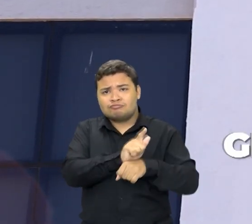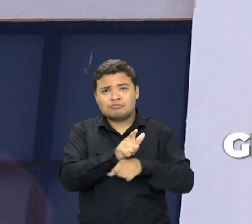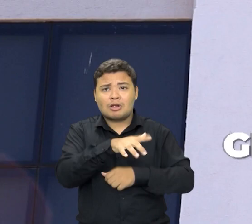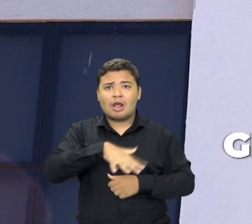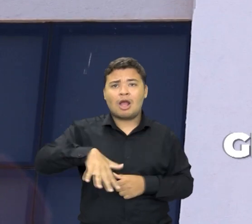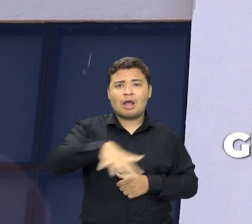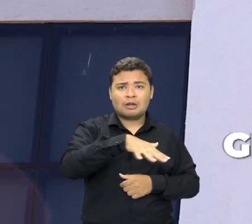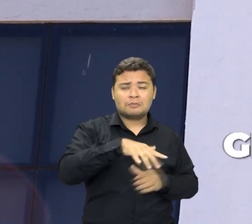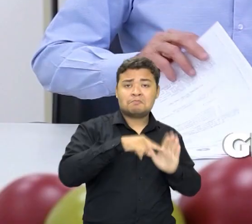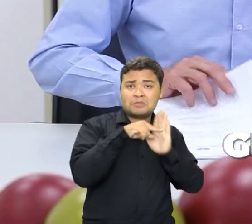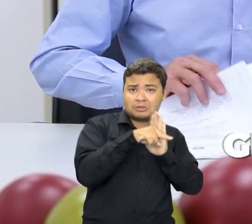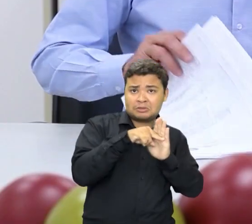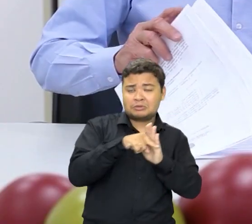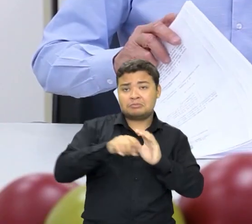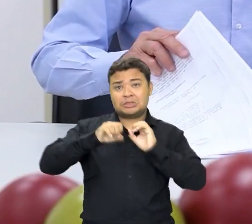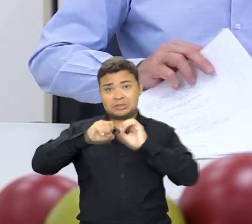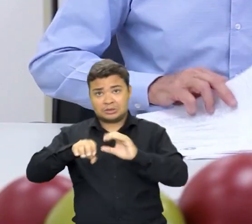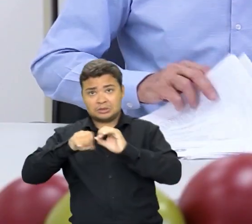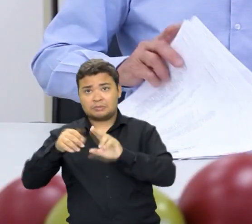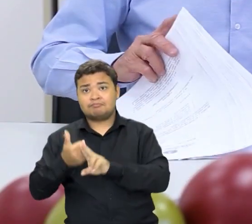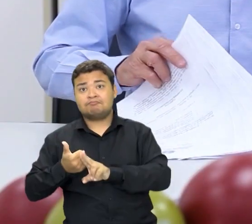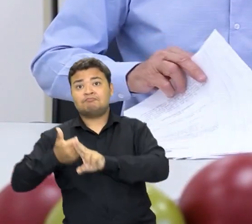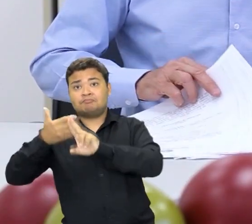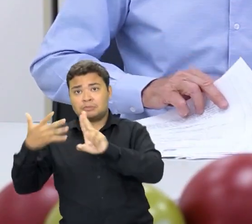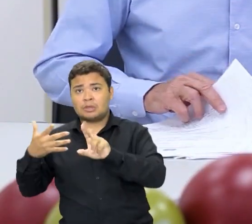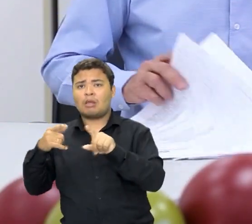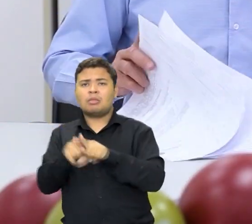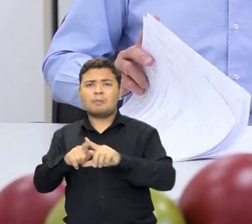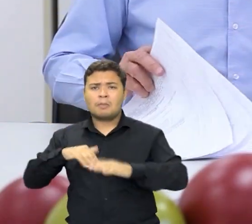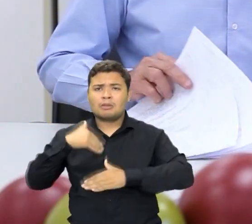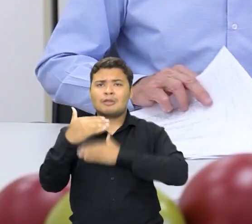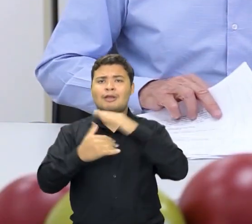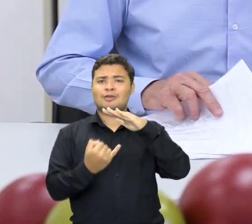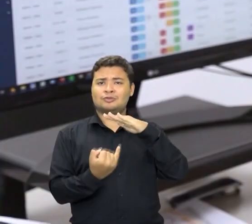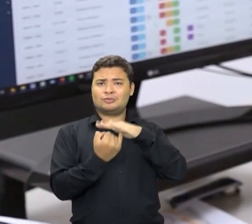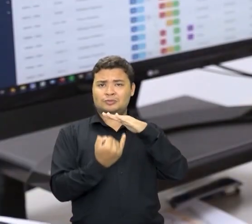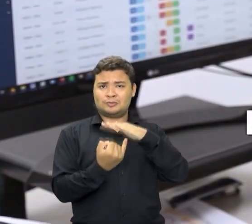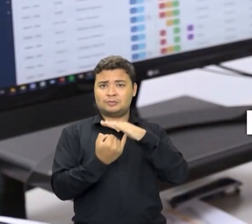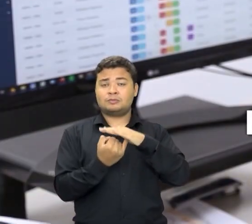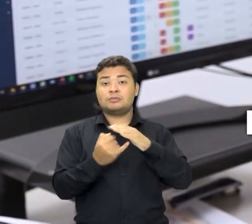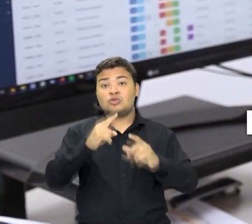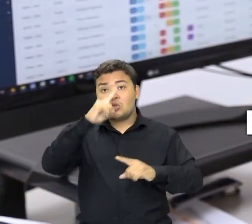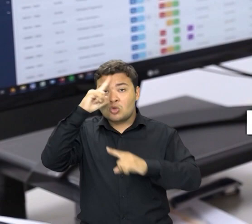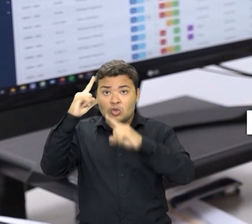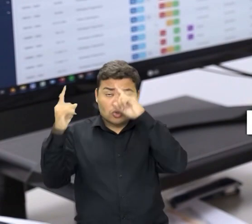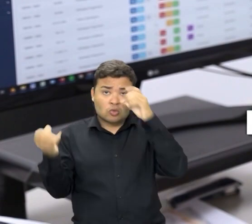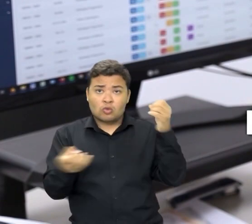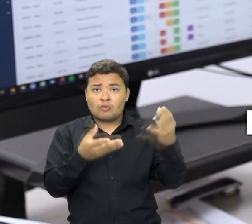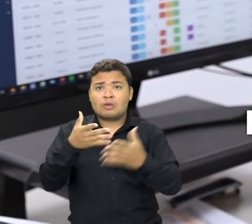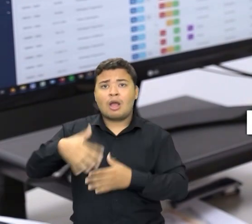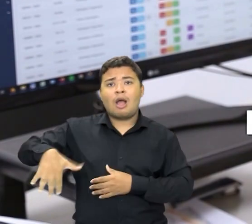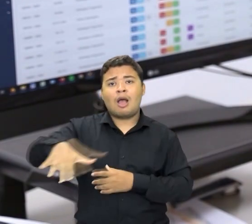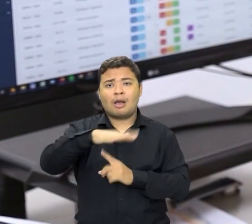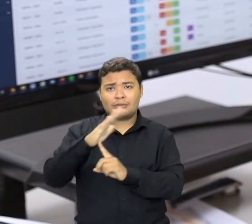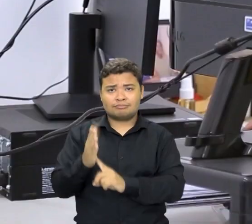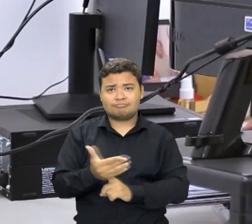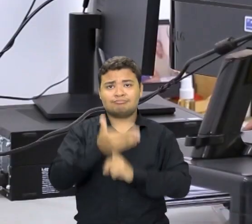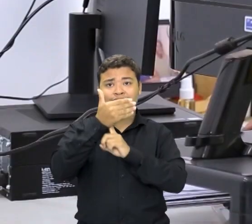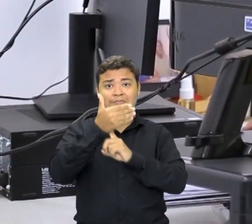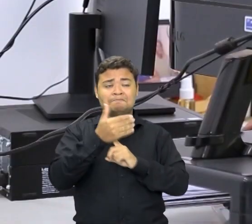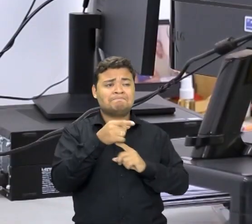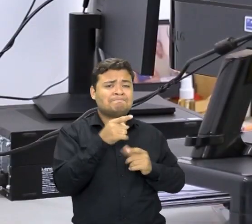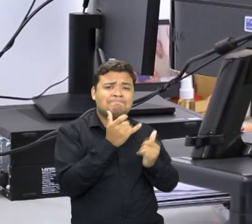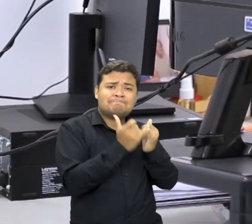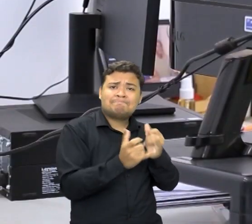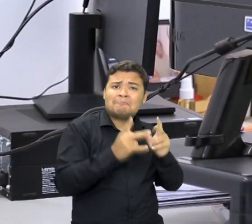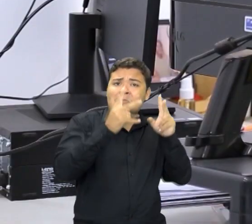melhora a qualidade de vida das pessoas e garante o futuro. Desde 1981, a